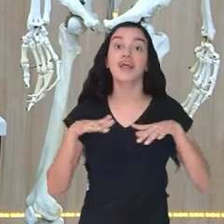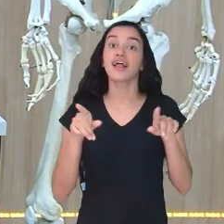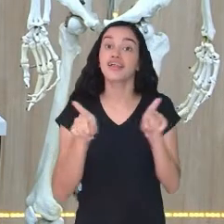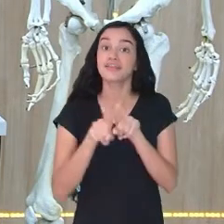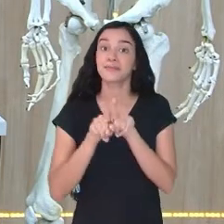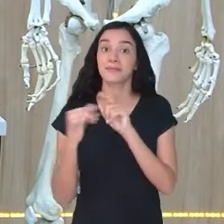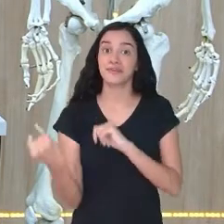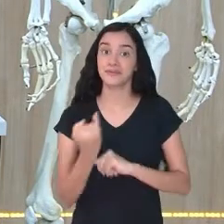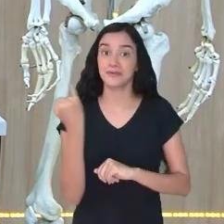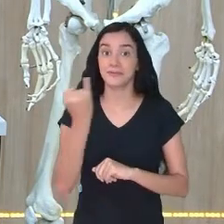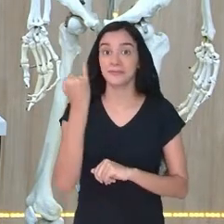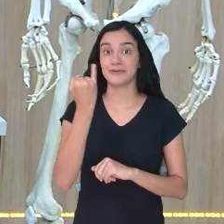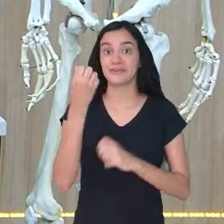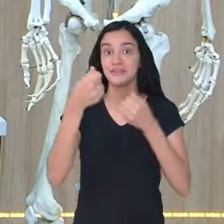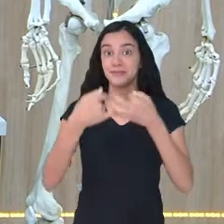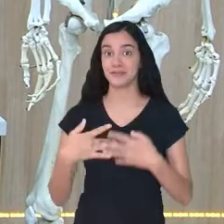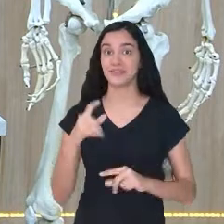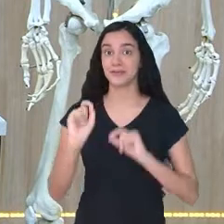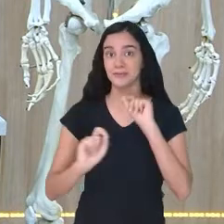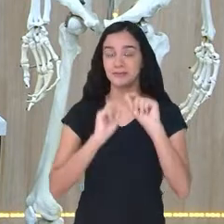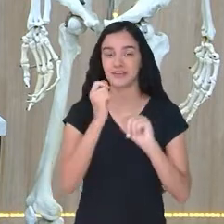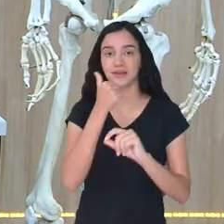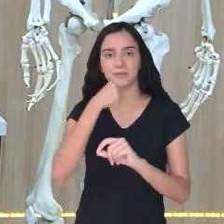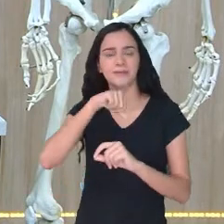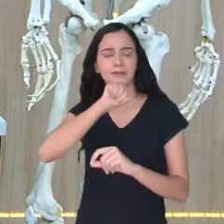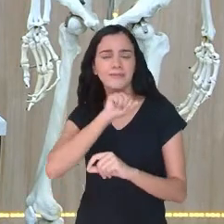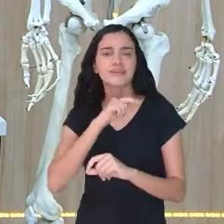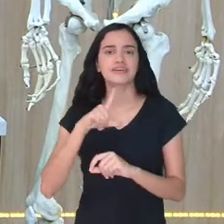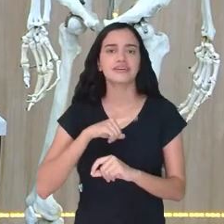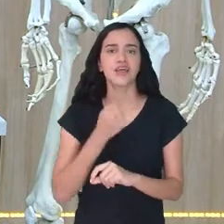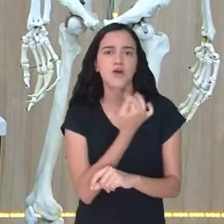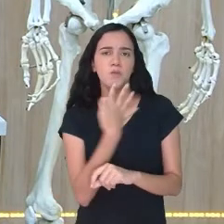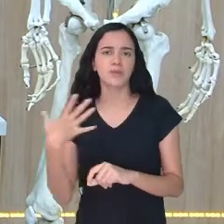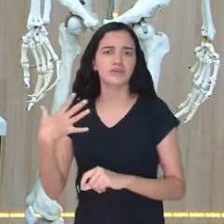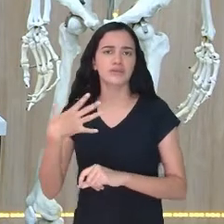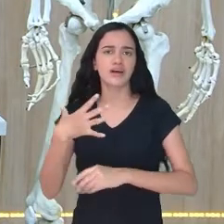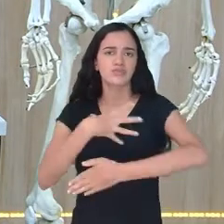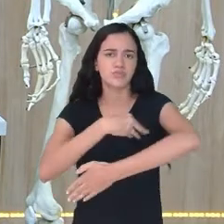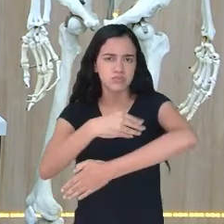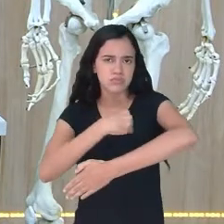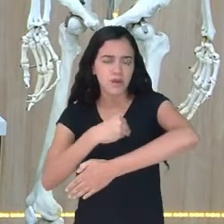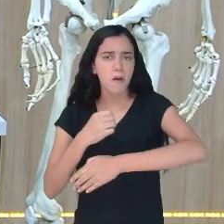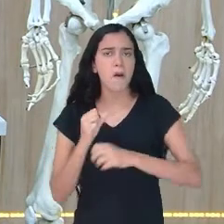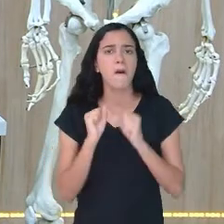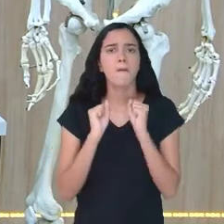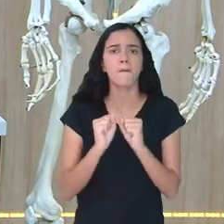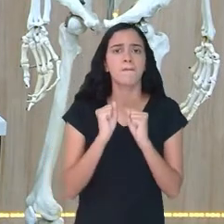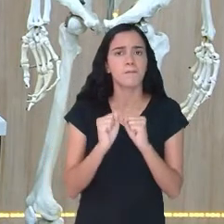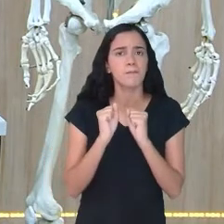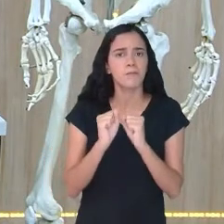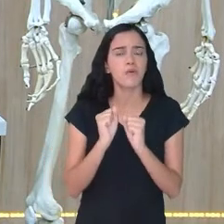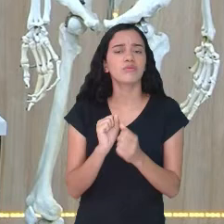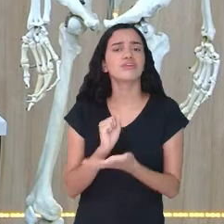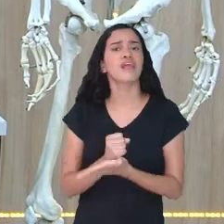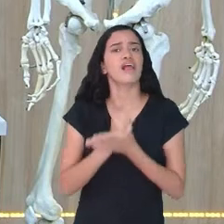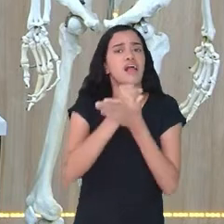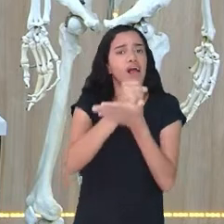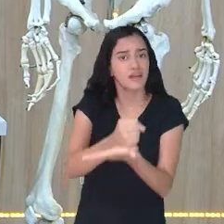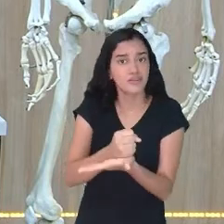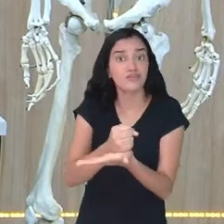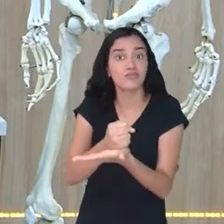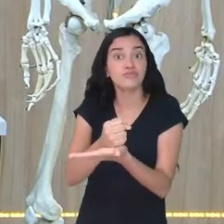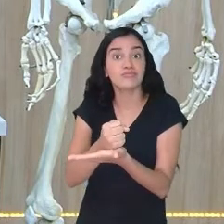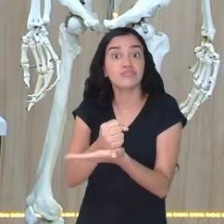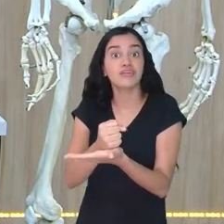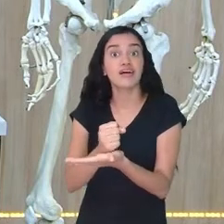Também é importante falar que para aquelas mães que têm uma grande quantidade de leite, que ela pode doar, ela pode ajudar e até